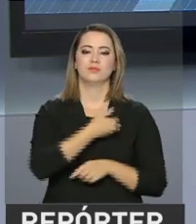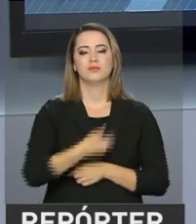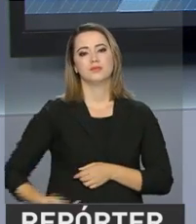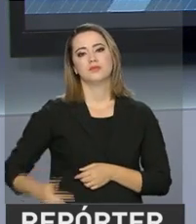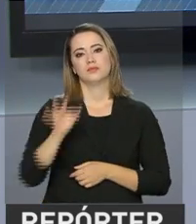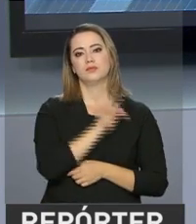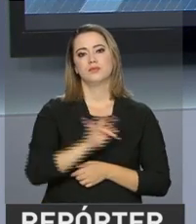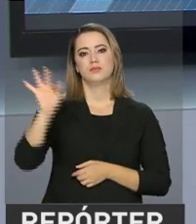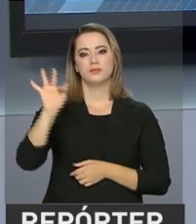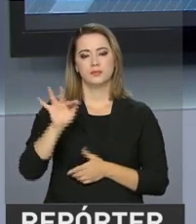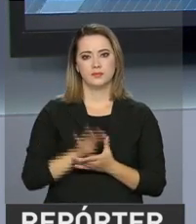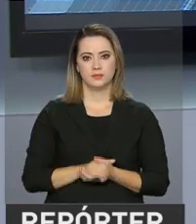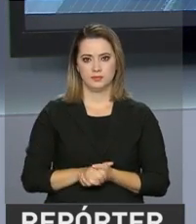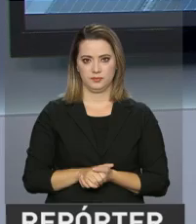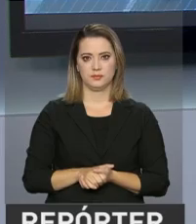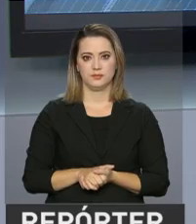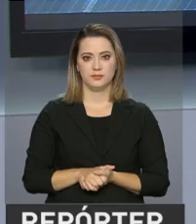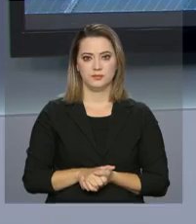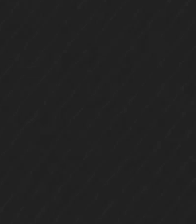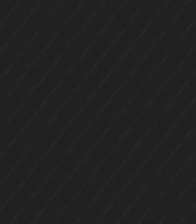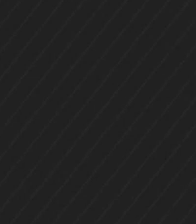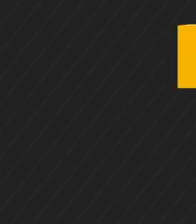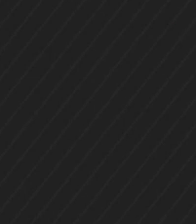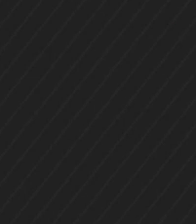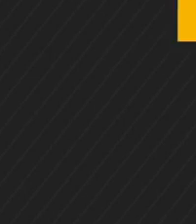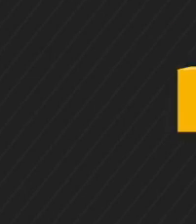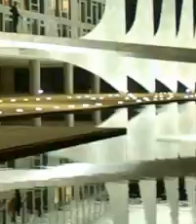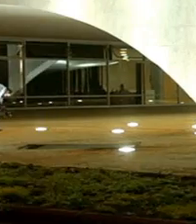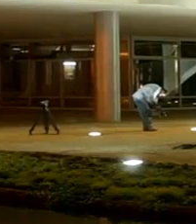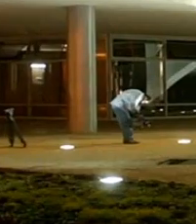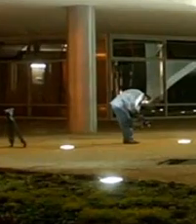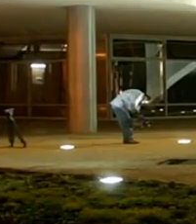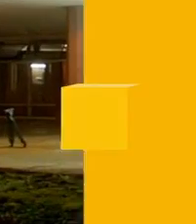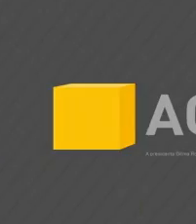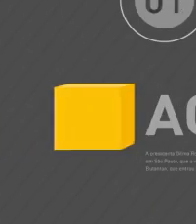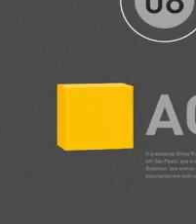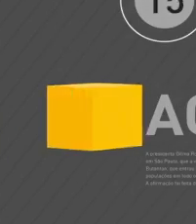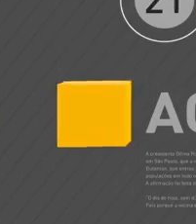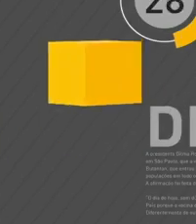NBR, a TV do Governo Federal.